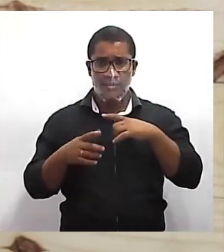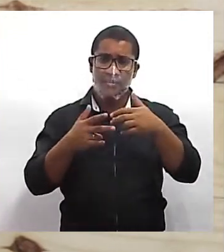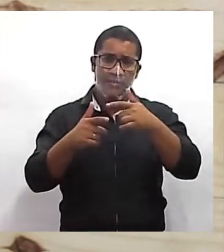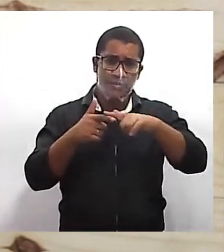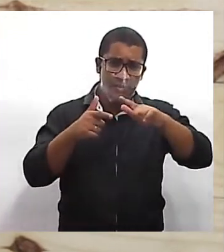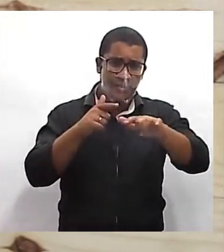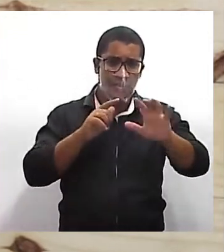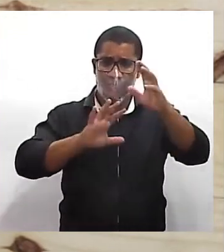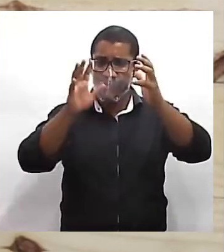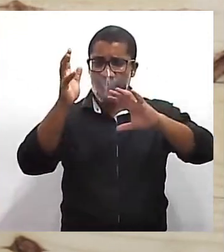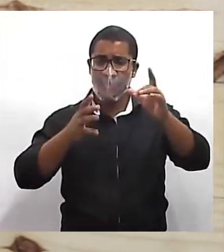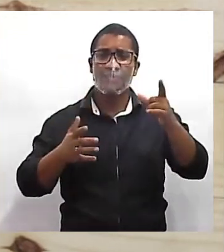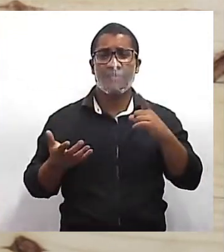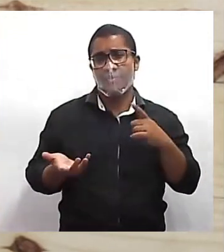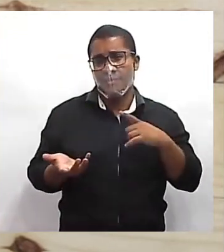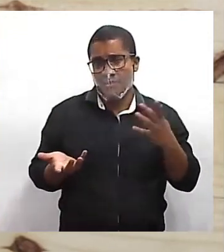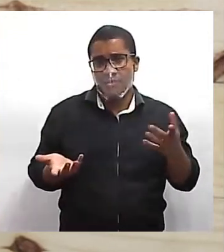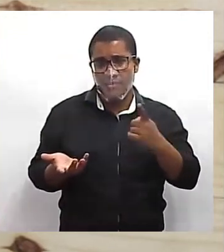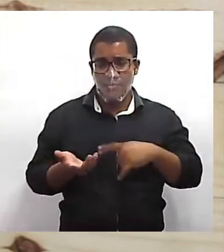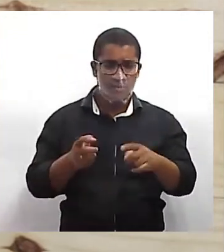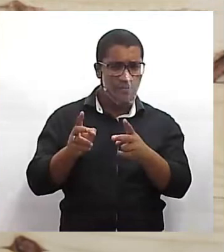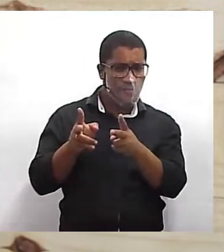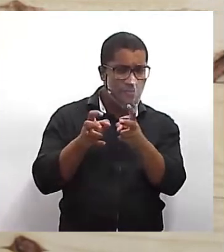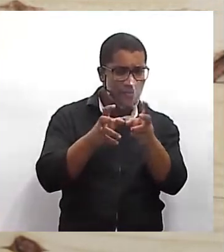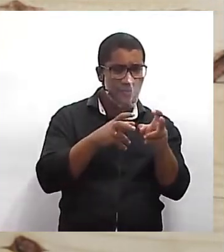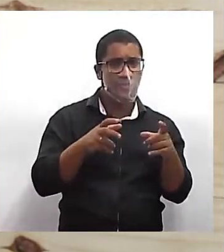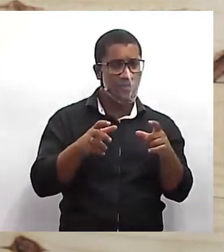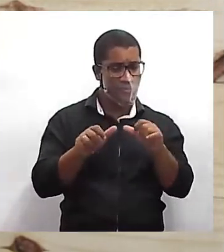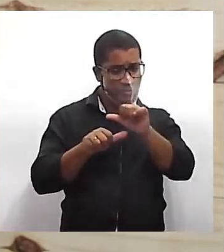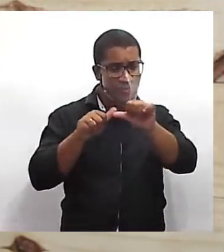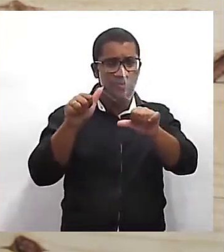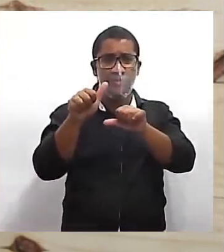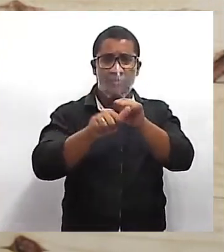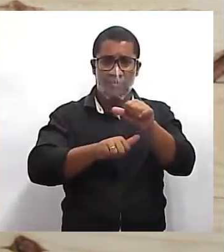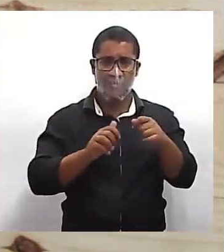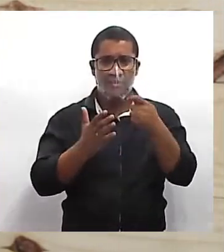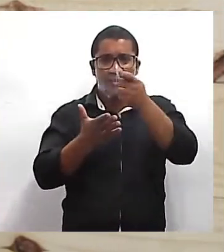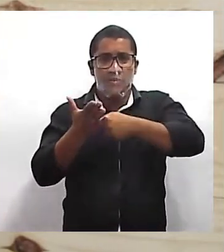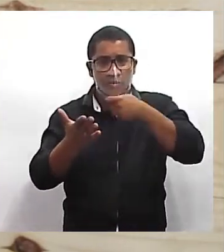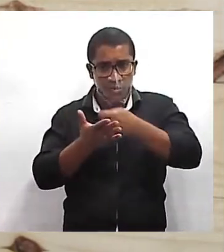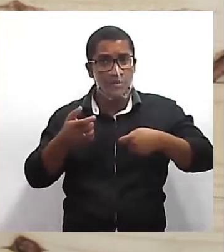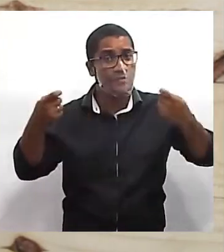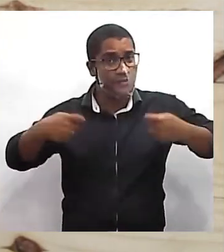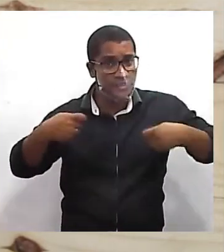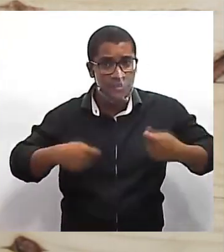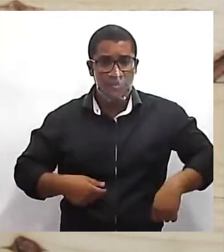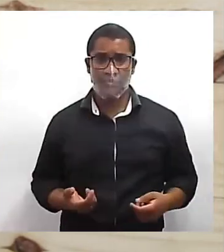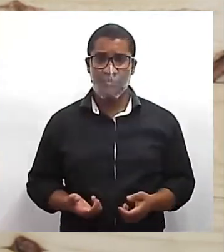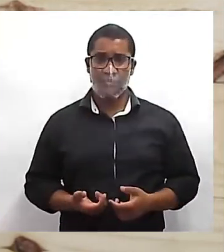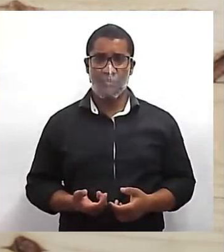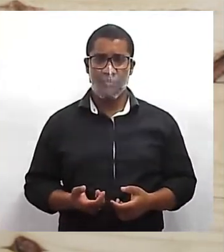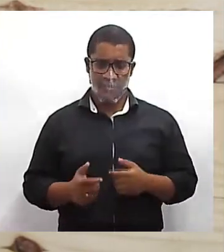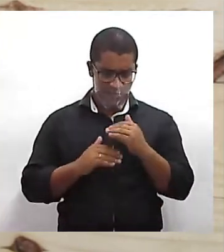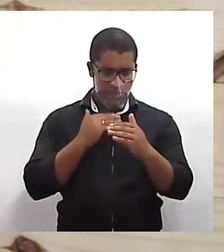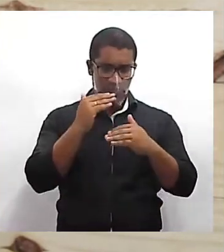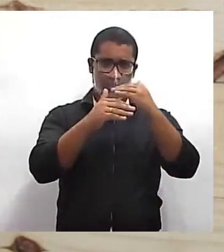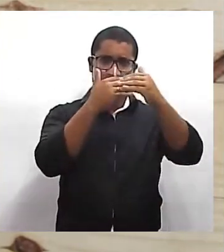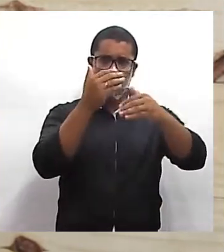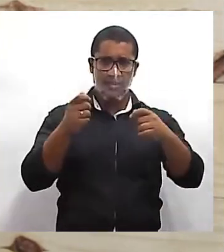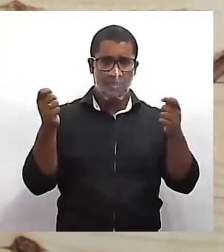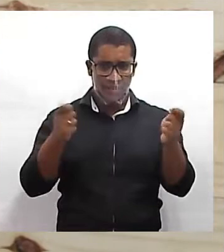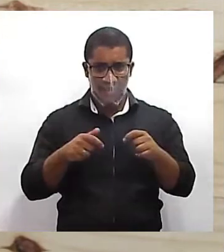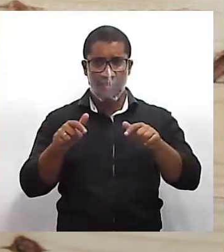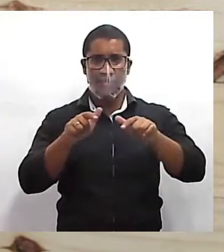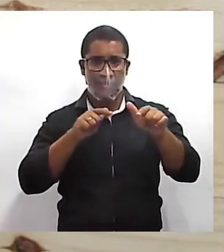ainda permeiam esse país. É possível lutar, é possível e necessário lutar para o desenvolvimento, para o emprego